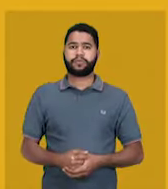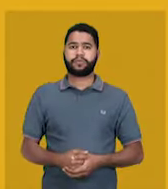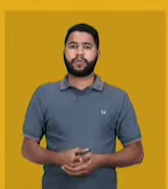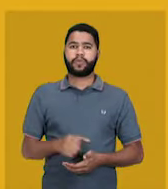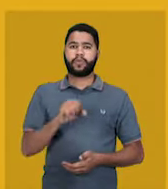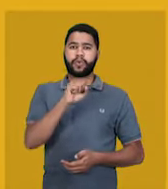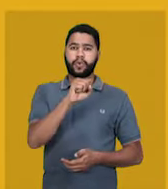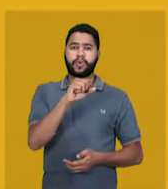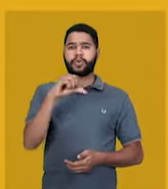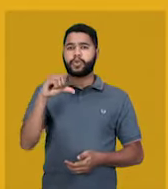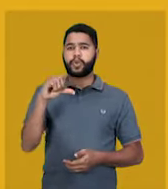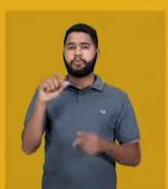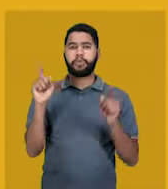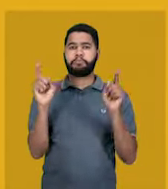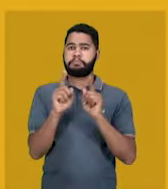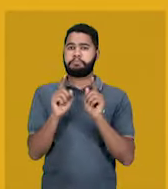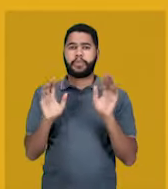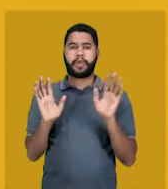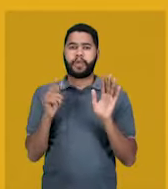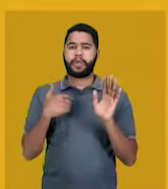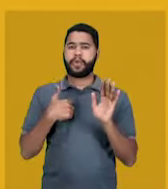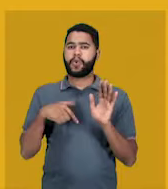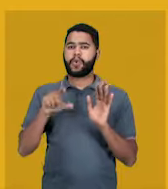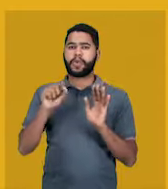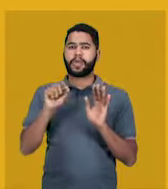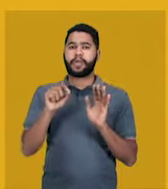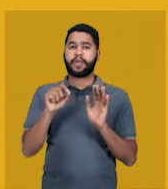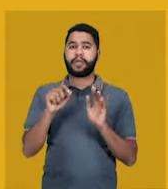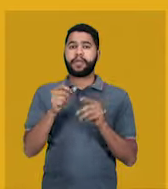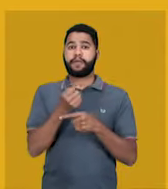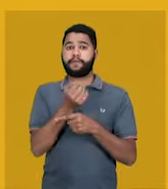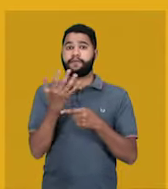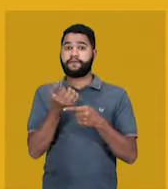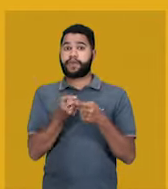9 não dá para simplificar mais, então eu vou ter a seguinte fração.